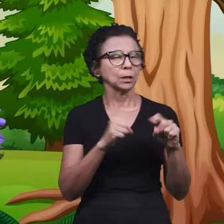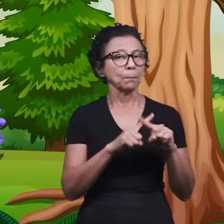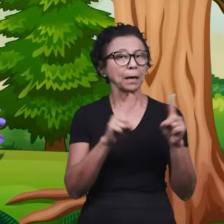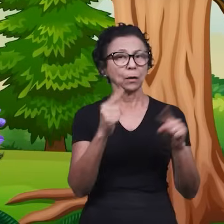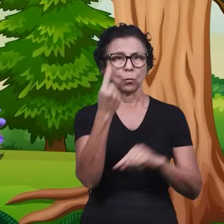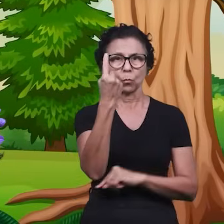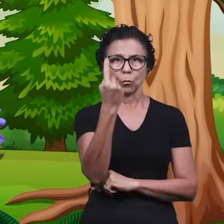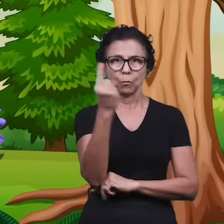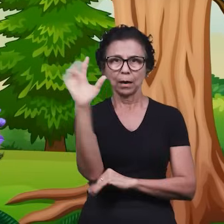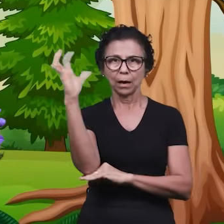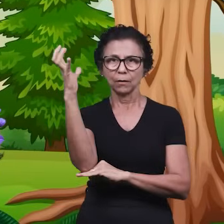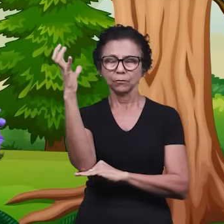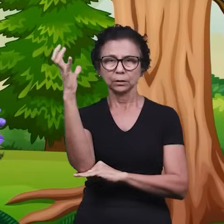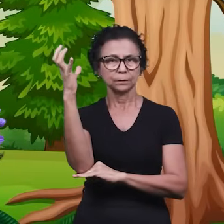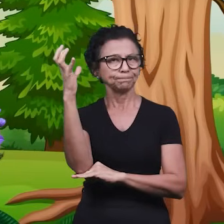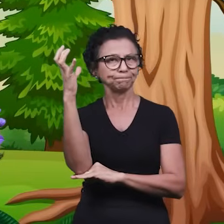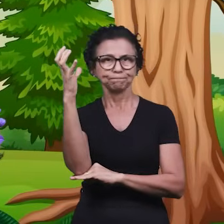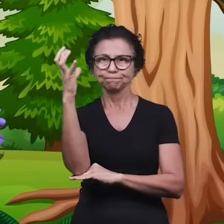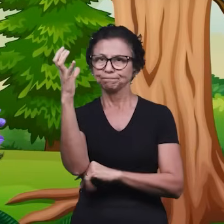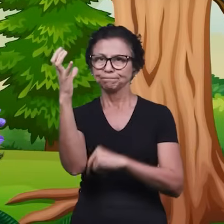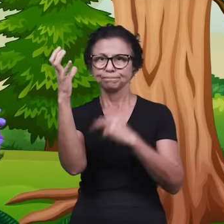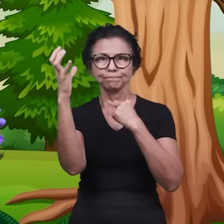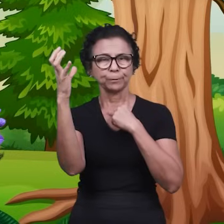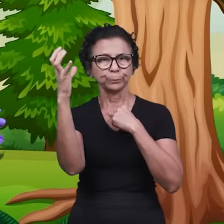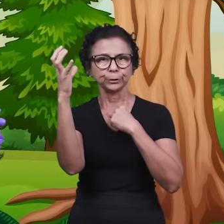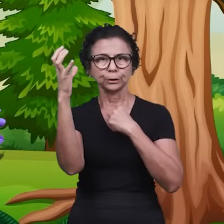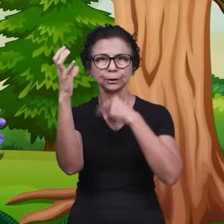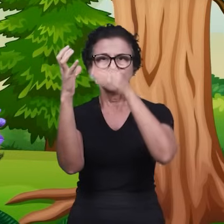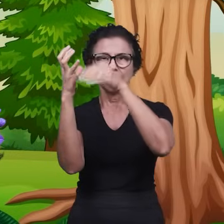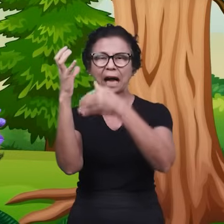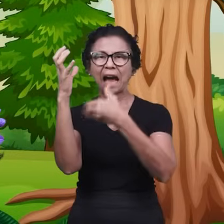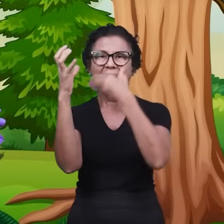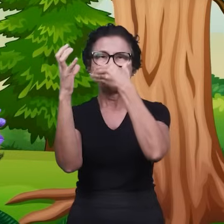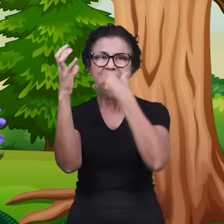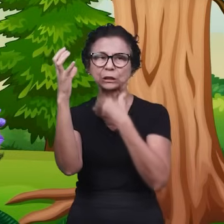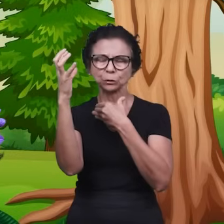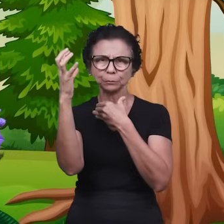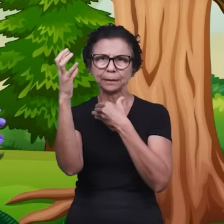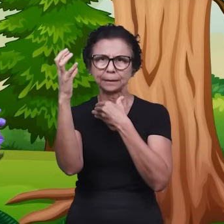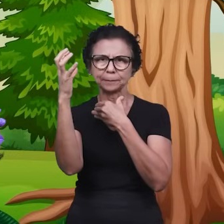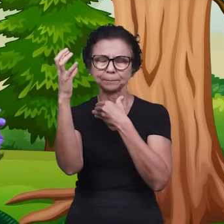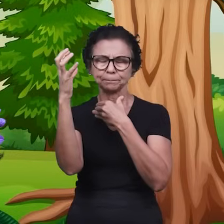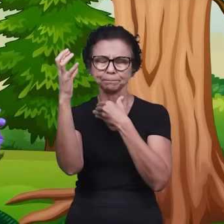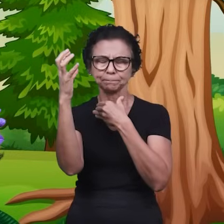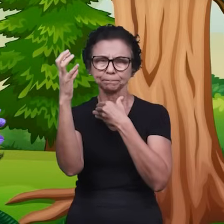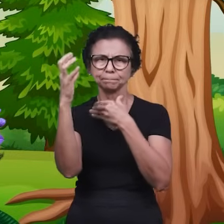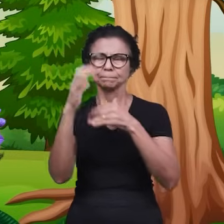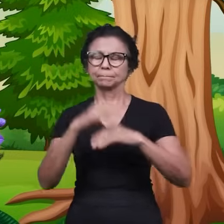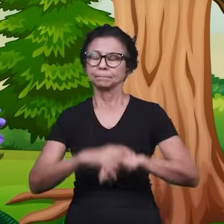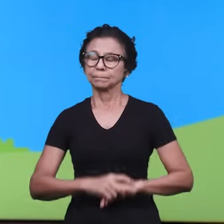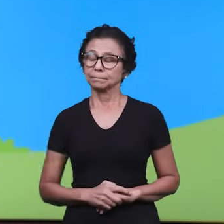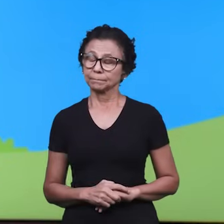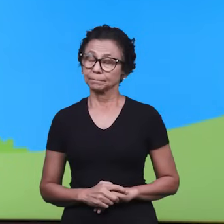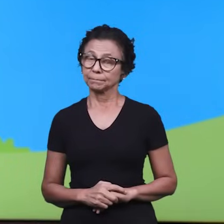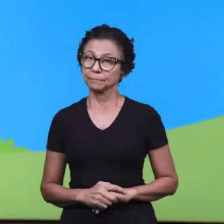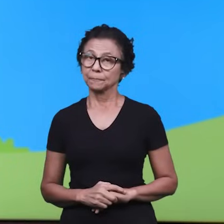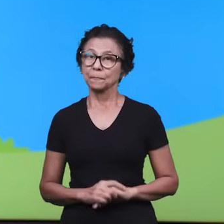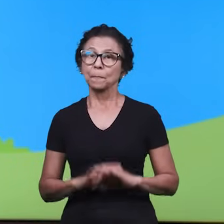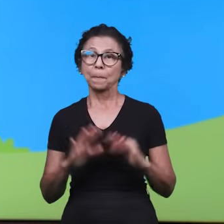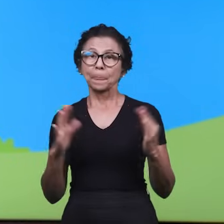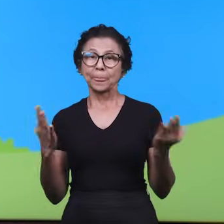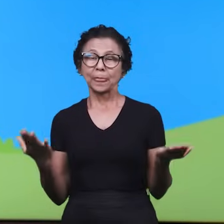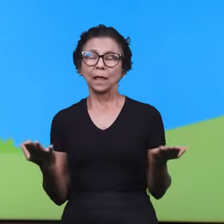comessem, eles certamente morreriam. Esse limite era uma orientação, uma ordem de Deus. Ele tinha